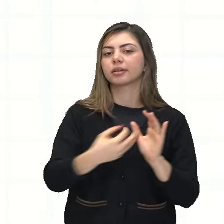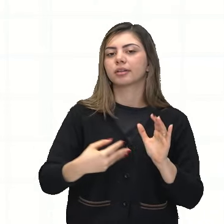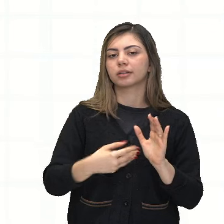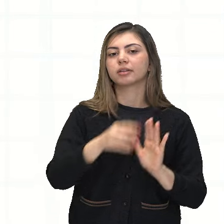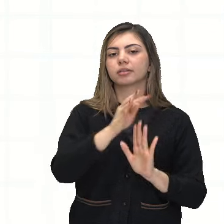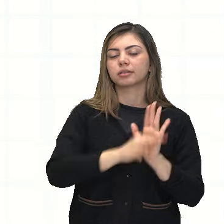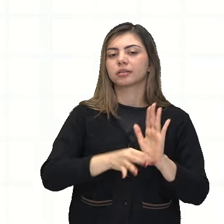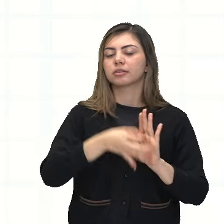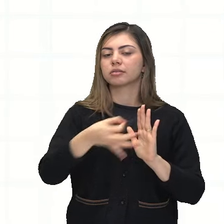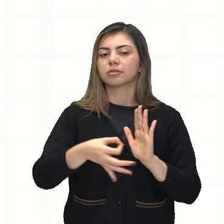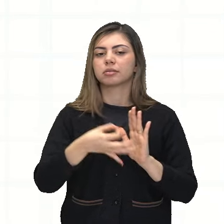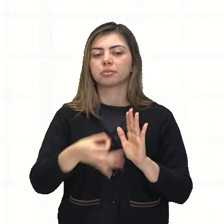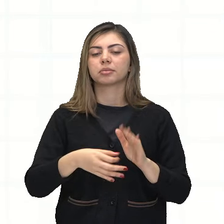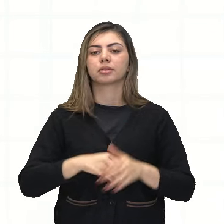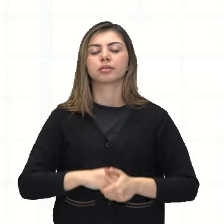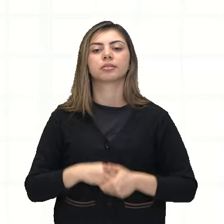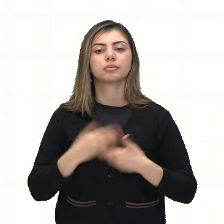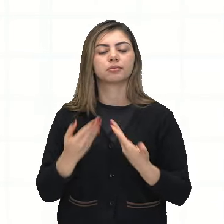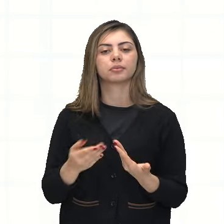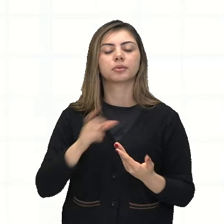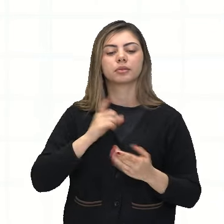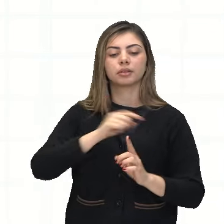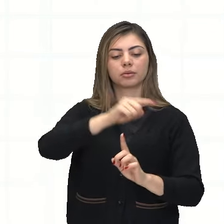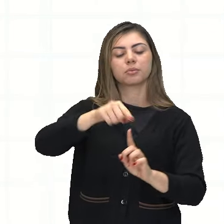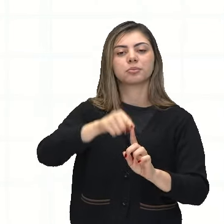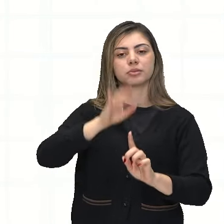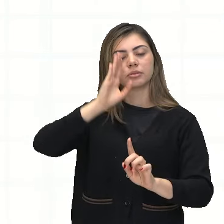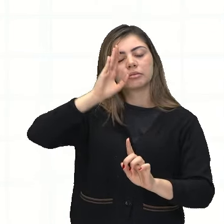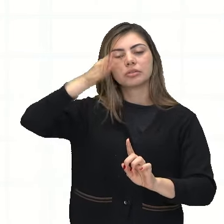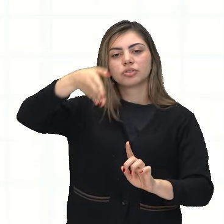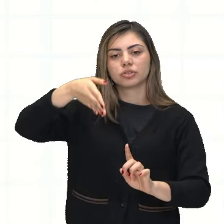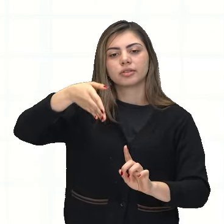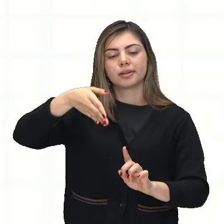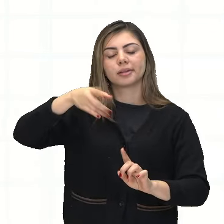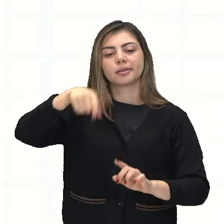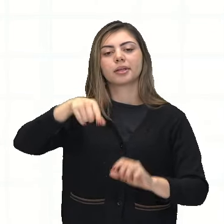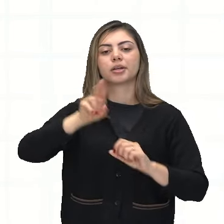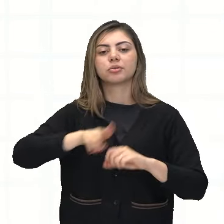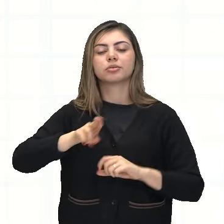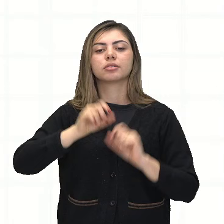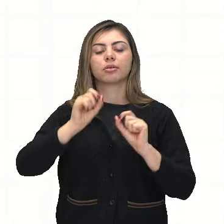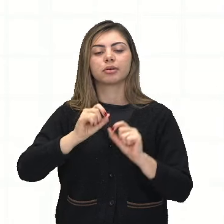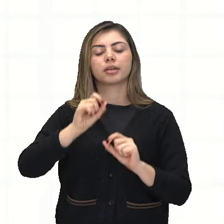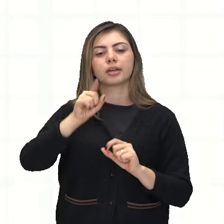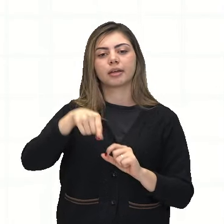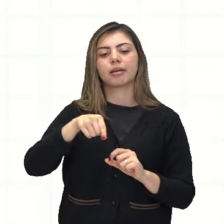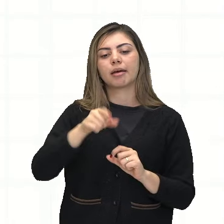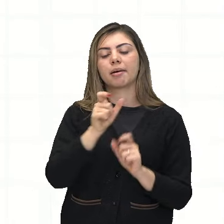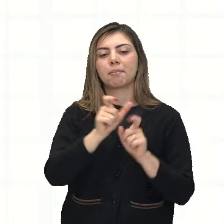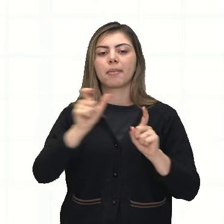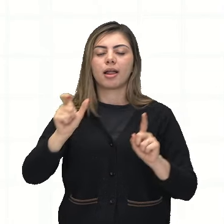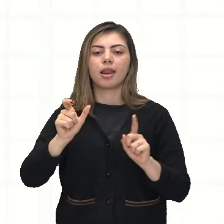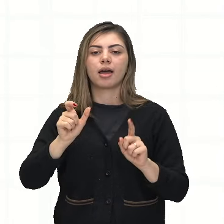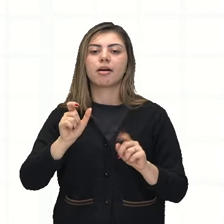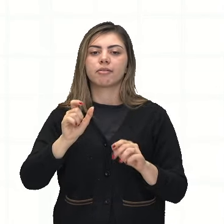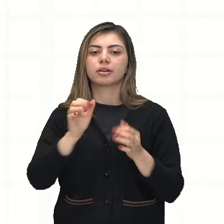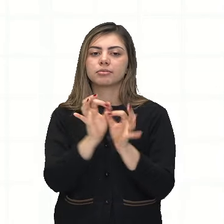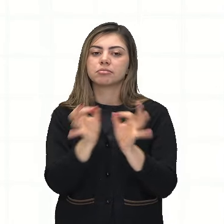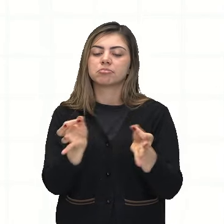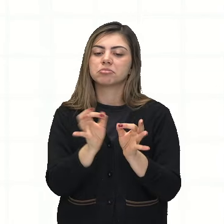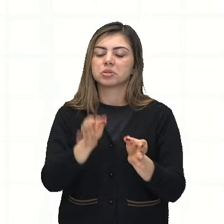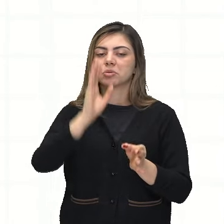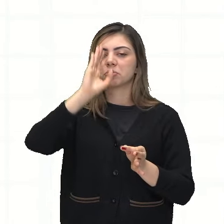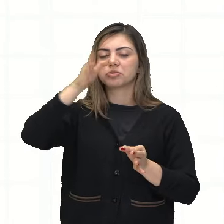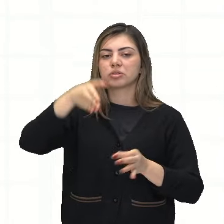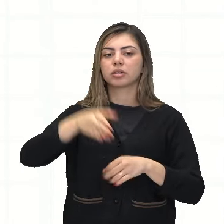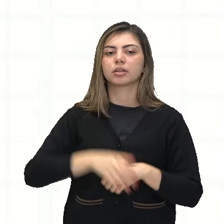argumentativo buscando a objetividade com a linguagem e ser claro também então